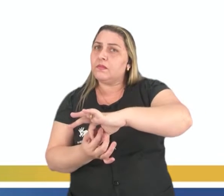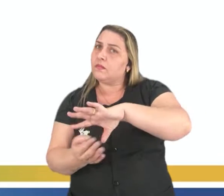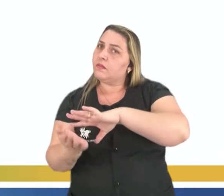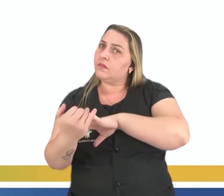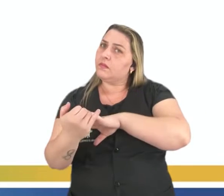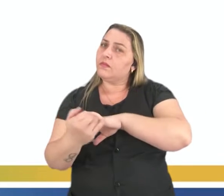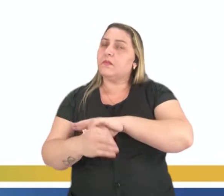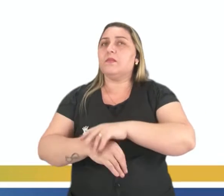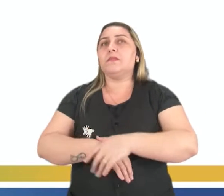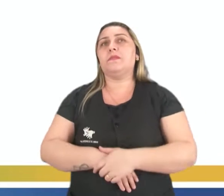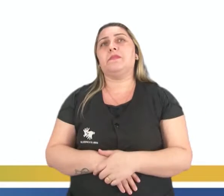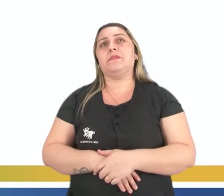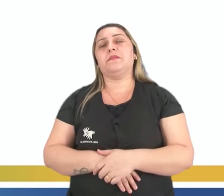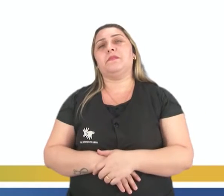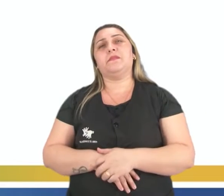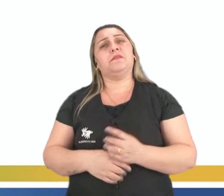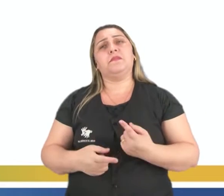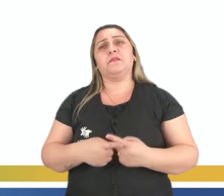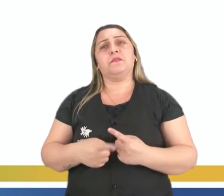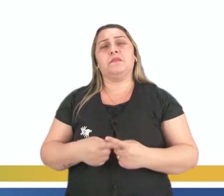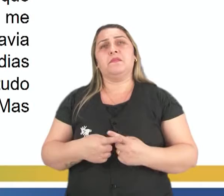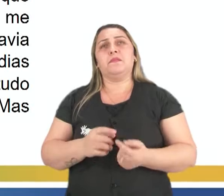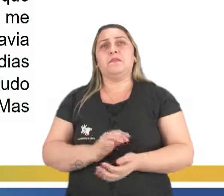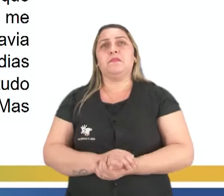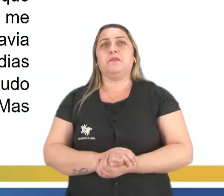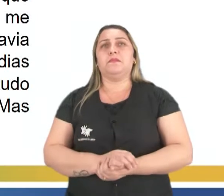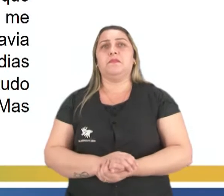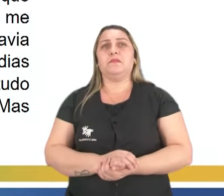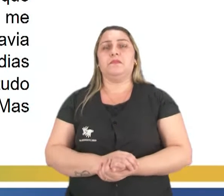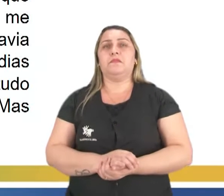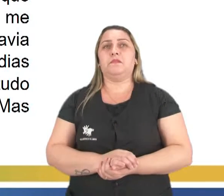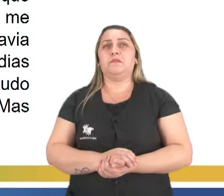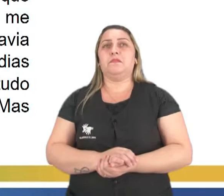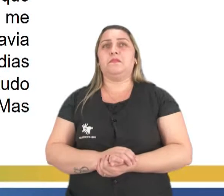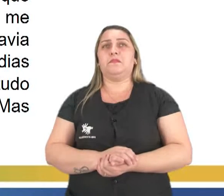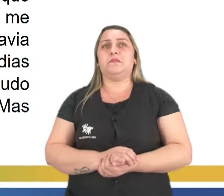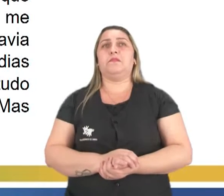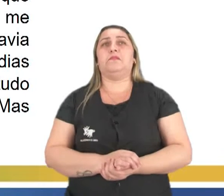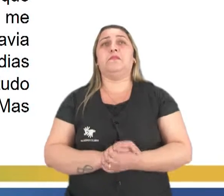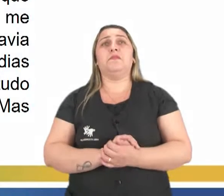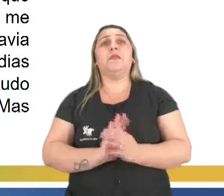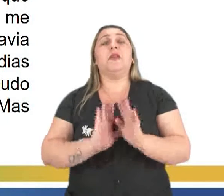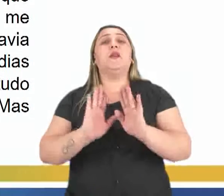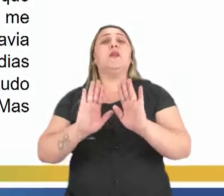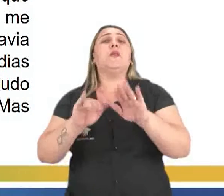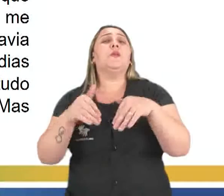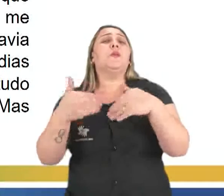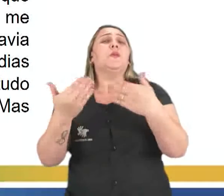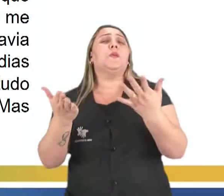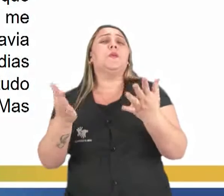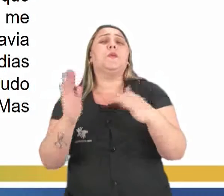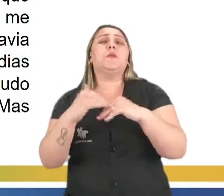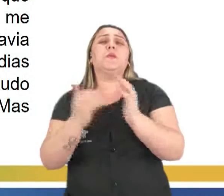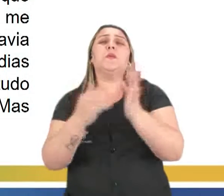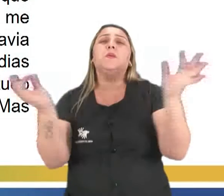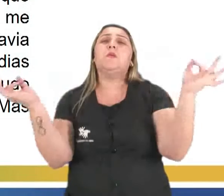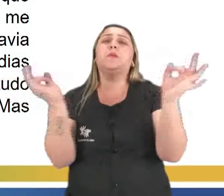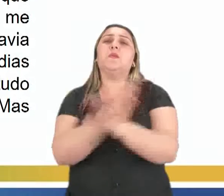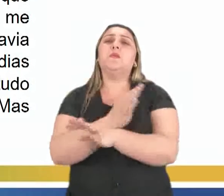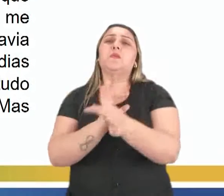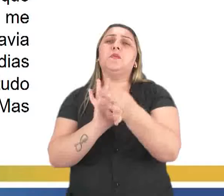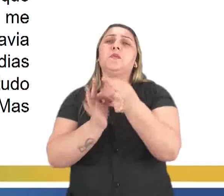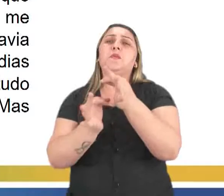lá? Por que será? Vamos retornar? Vamos ao trecho? Quando tudo ficou pronto para a